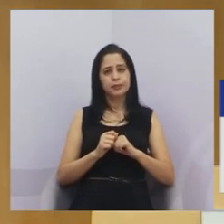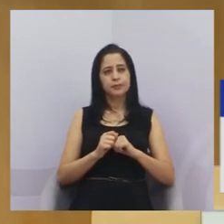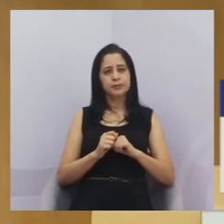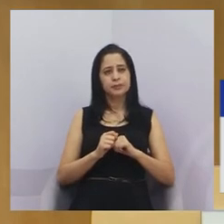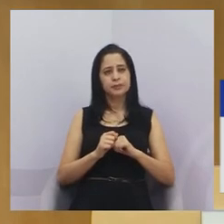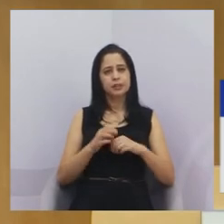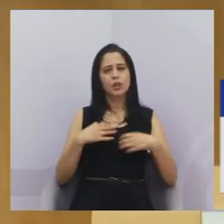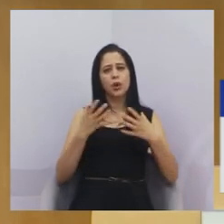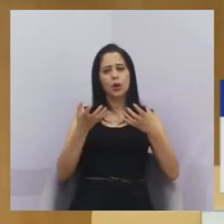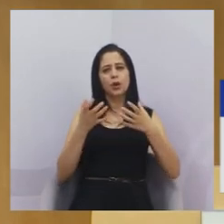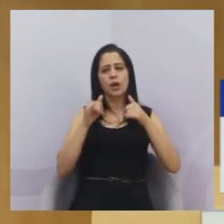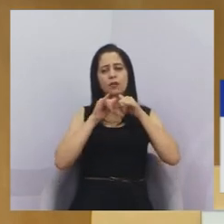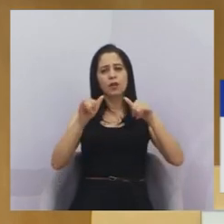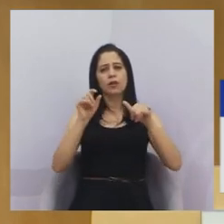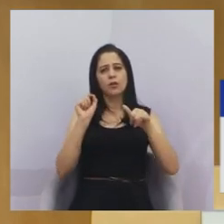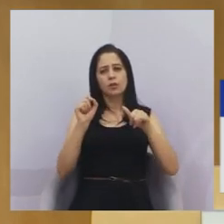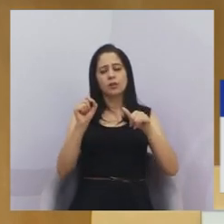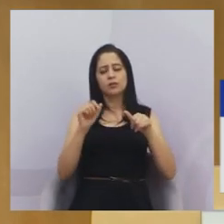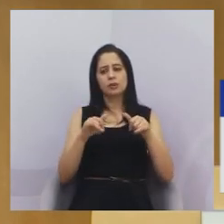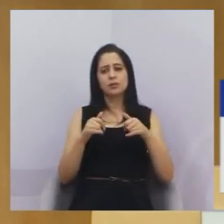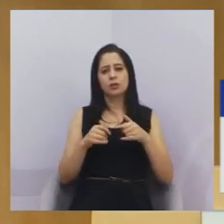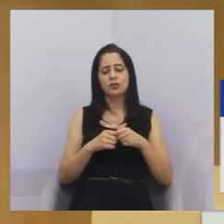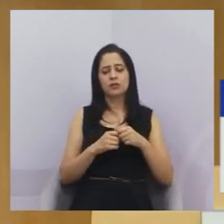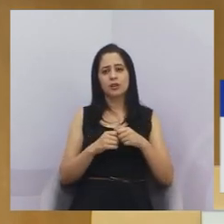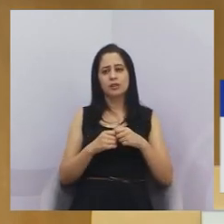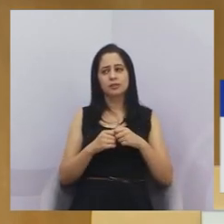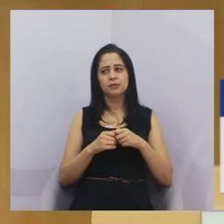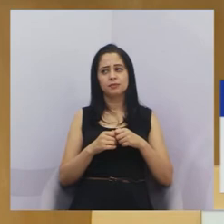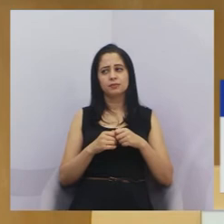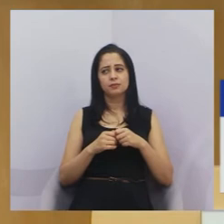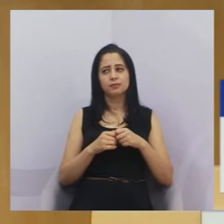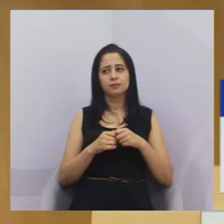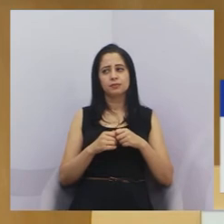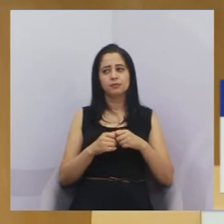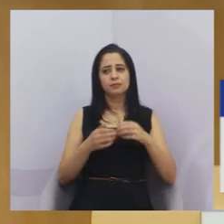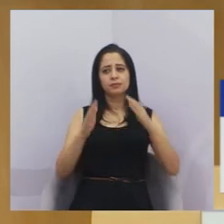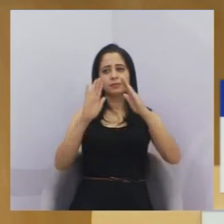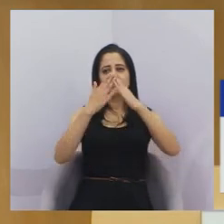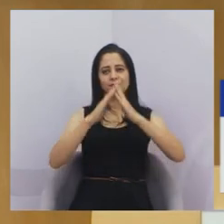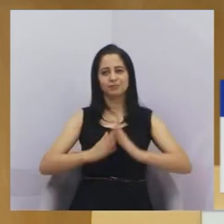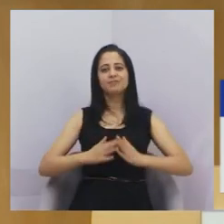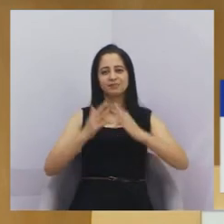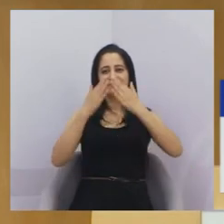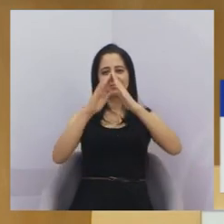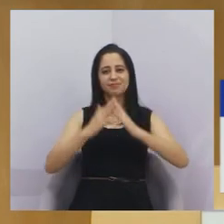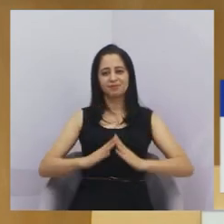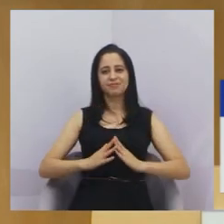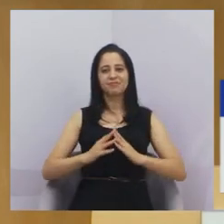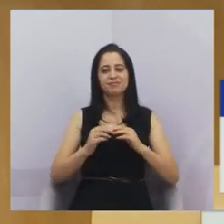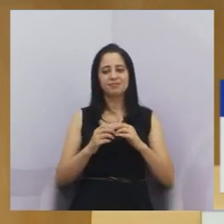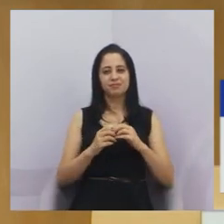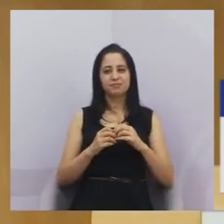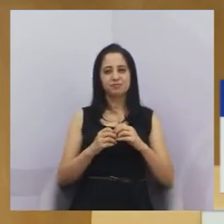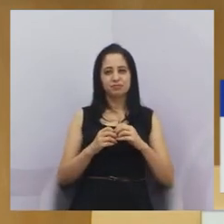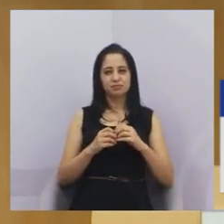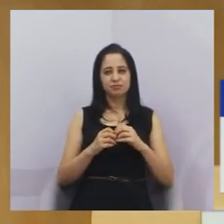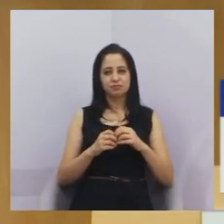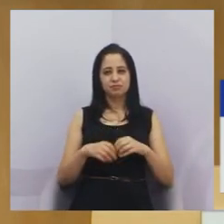E eu quero dizer a vocês aqui que quem tem 4 mandatos aqui nessa